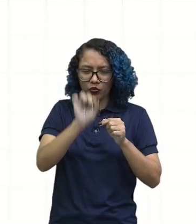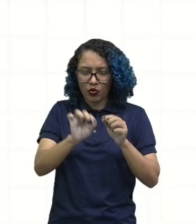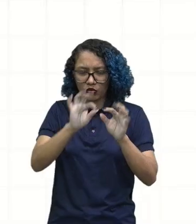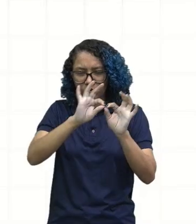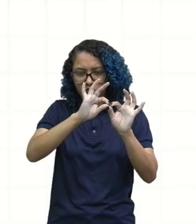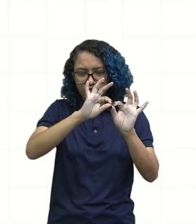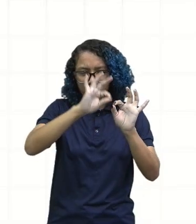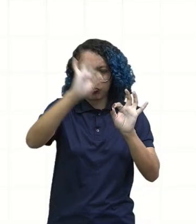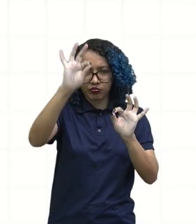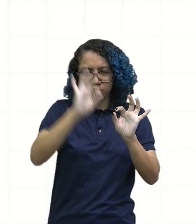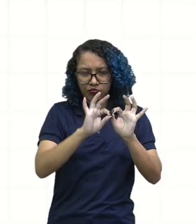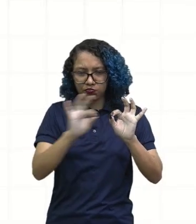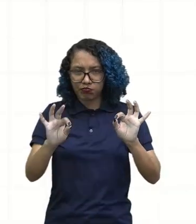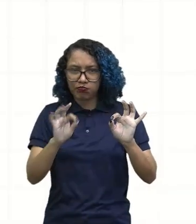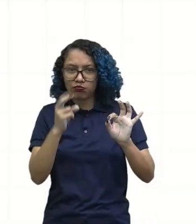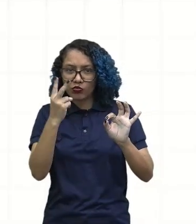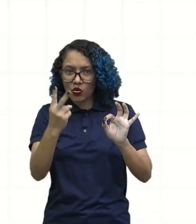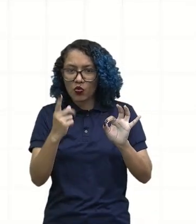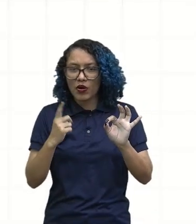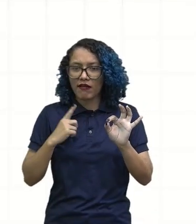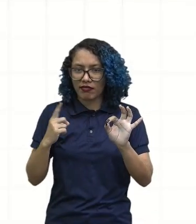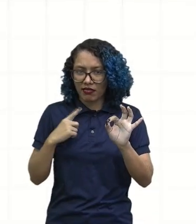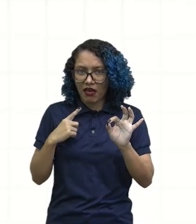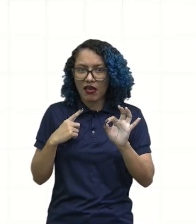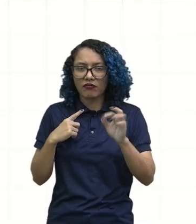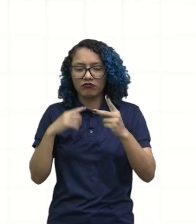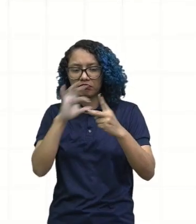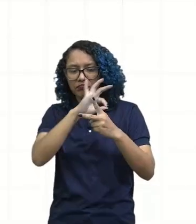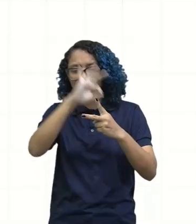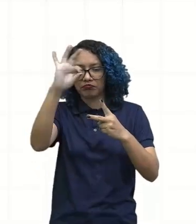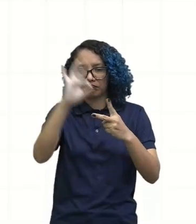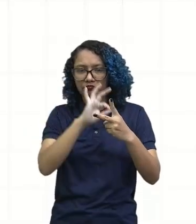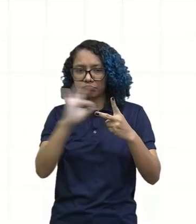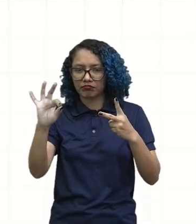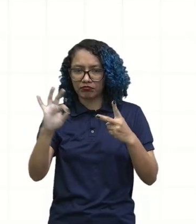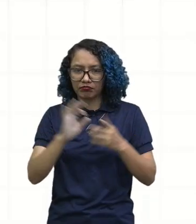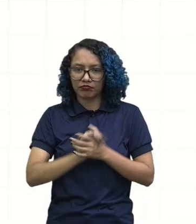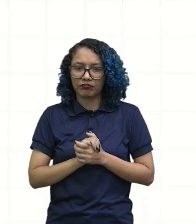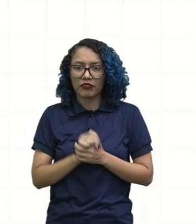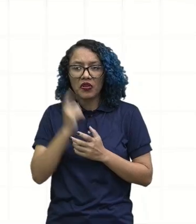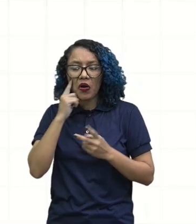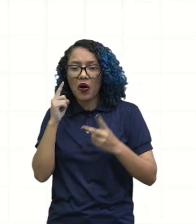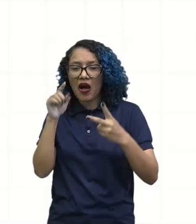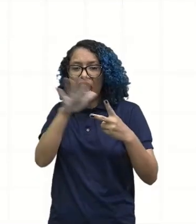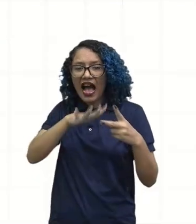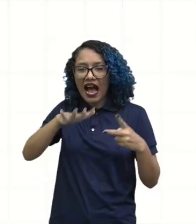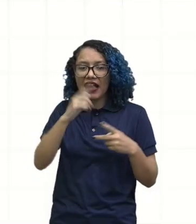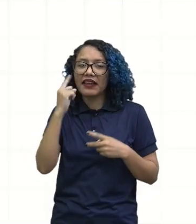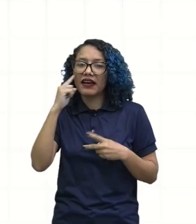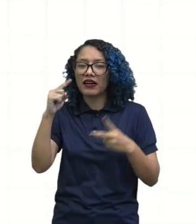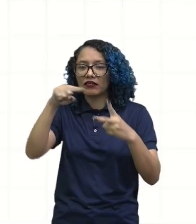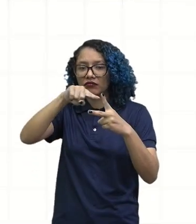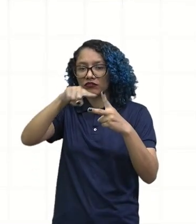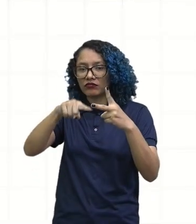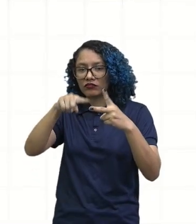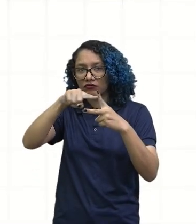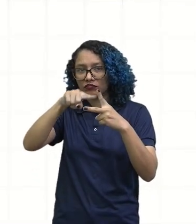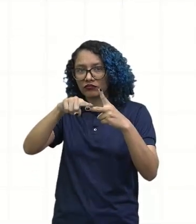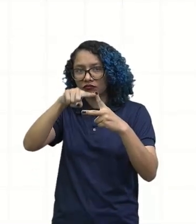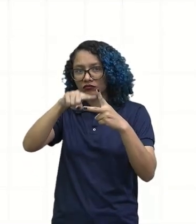não falamos de muita coisa diferente, estranha não, alunos. Nós estamos falando de ângulo, nós estamos falando desse espaço aqui, tá bom? Isso aqui é o que